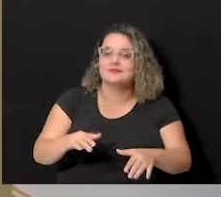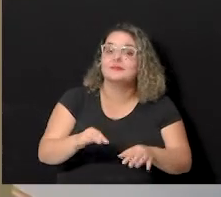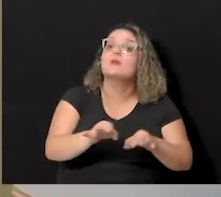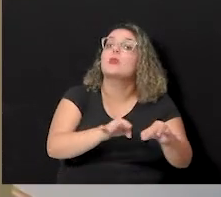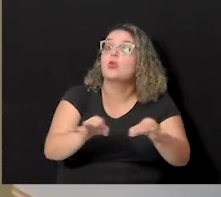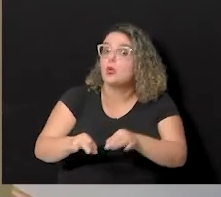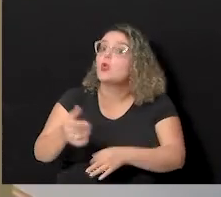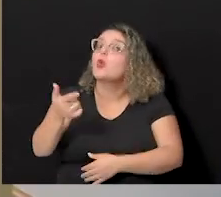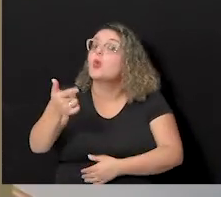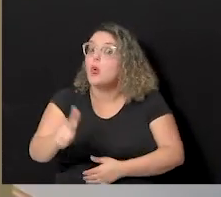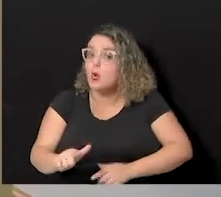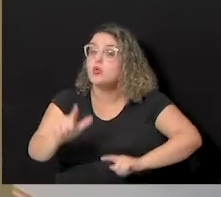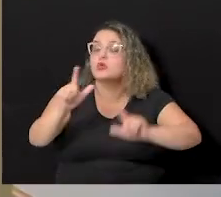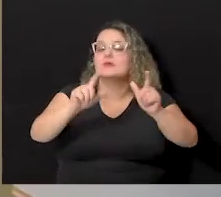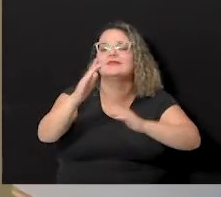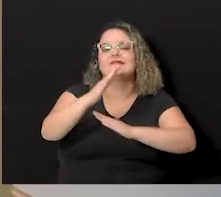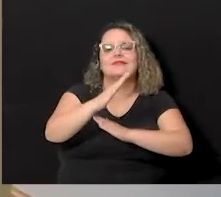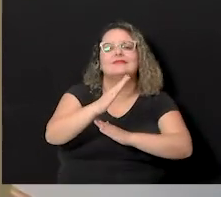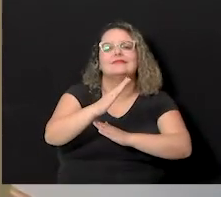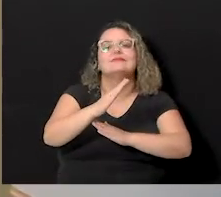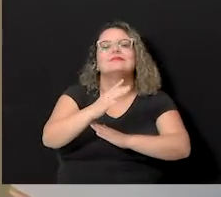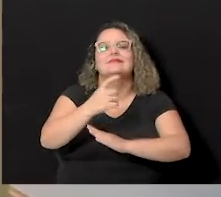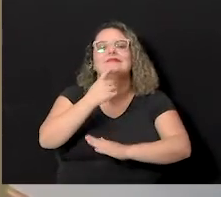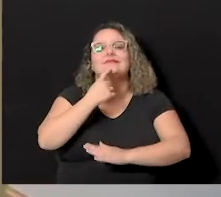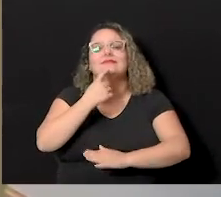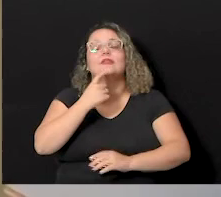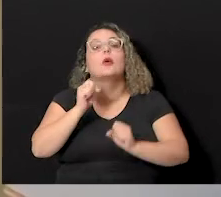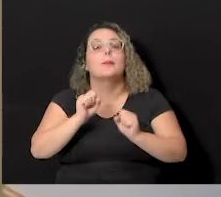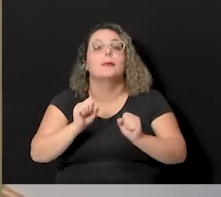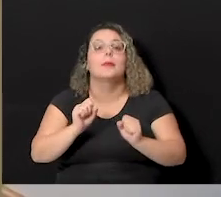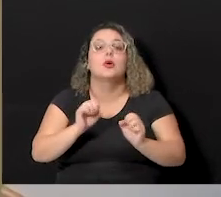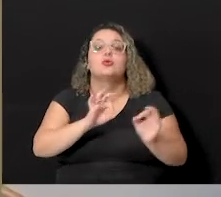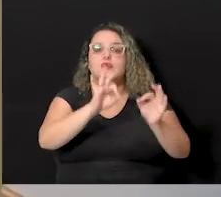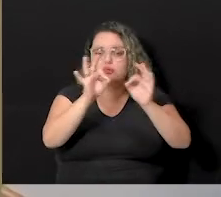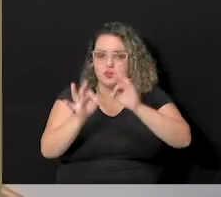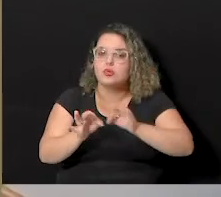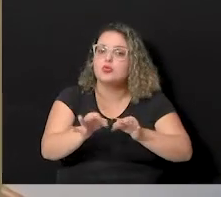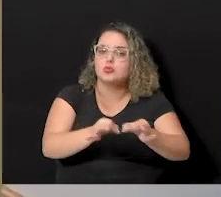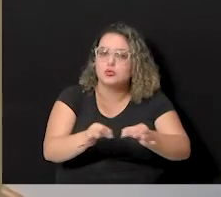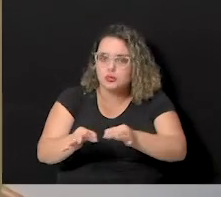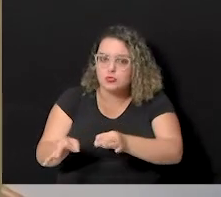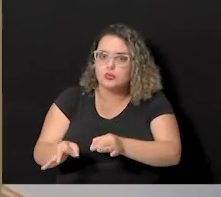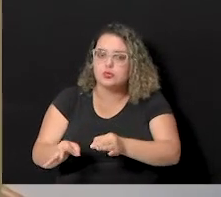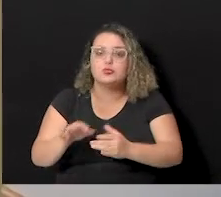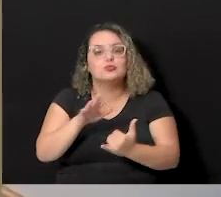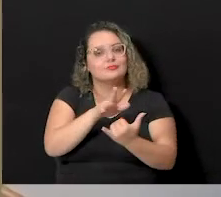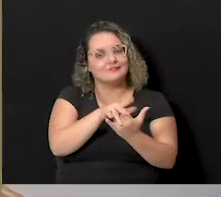encerra agora, mas a programação da TV Câmara Campinas continua e vocês também podem sempre revisitar os